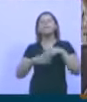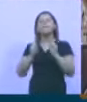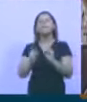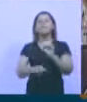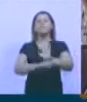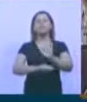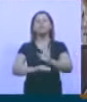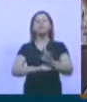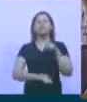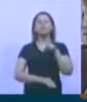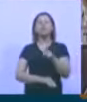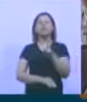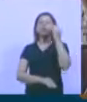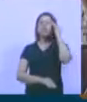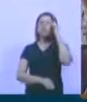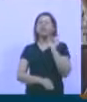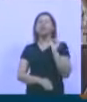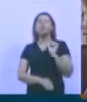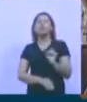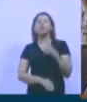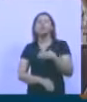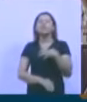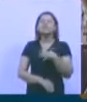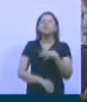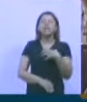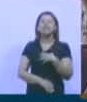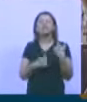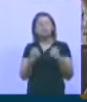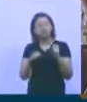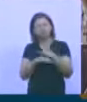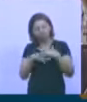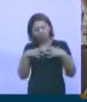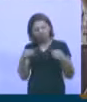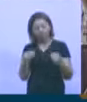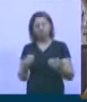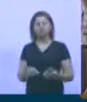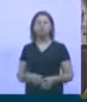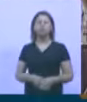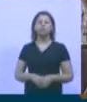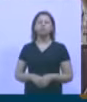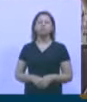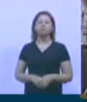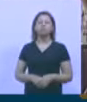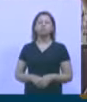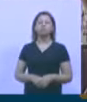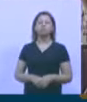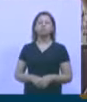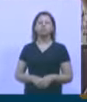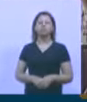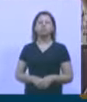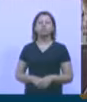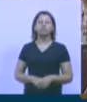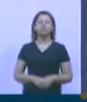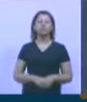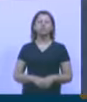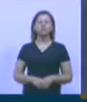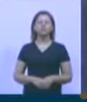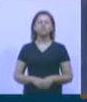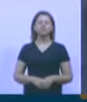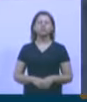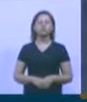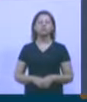auxiliar para você descobrir as causas dessa cura interior que é necessária. But on the other hand, you have to do your